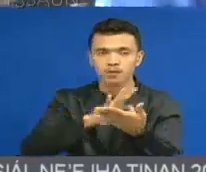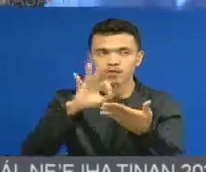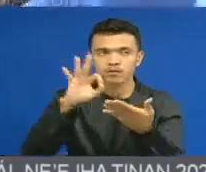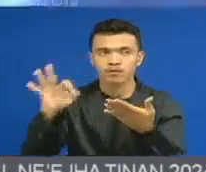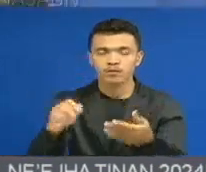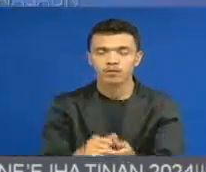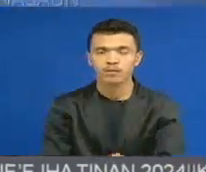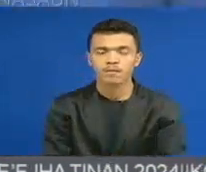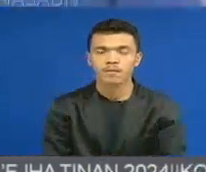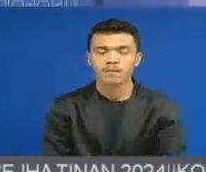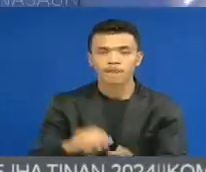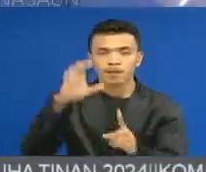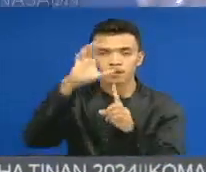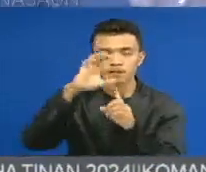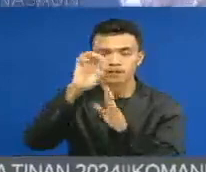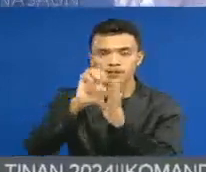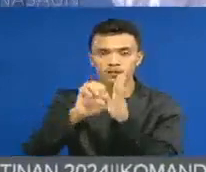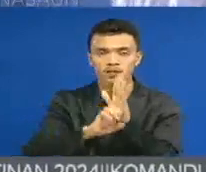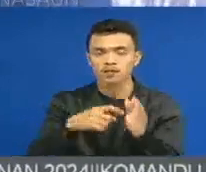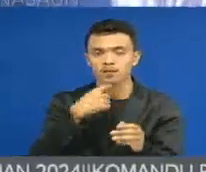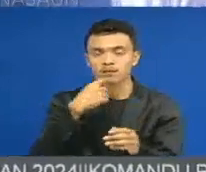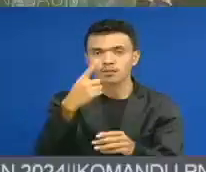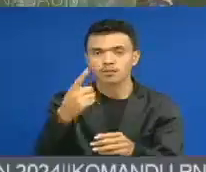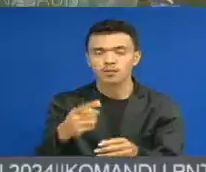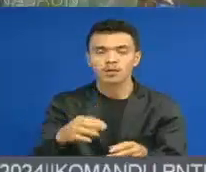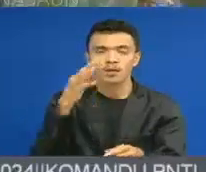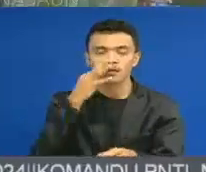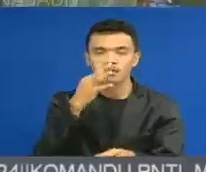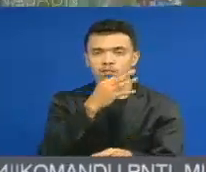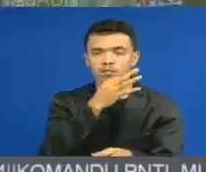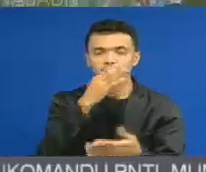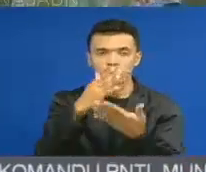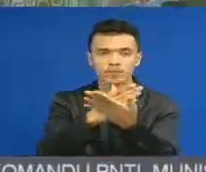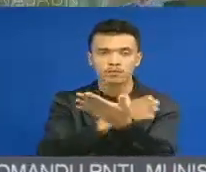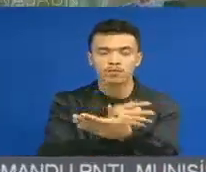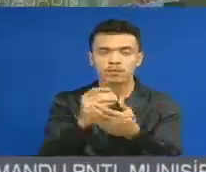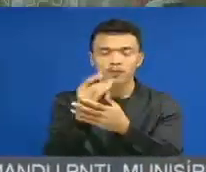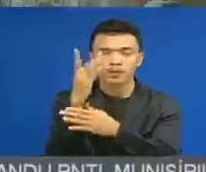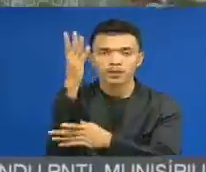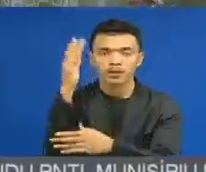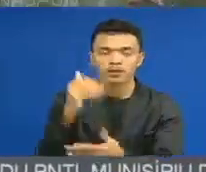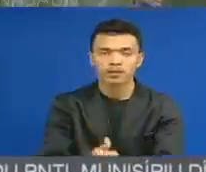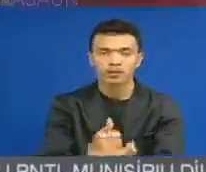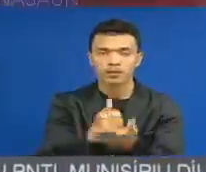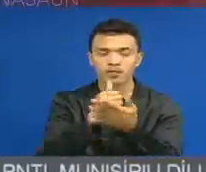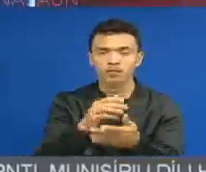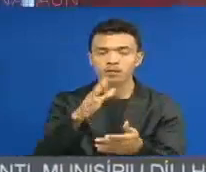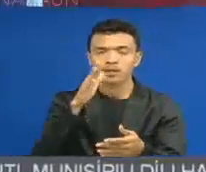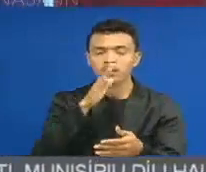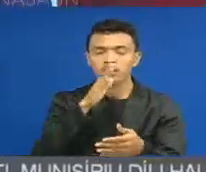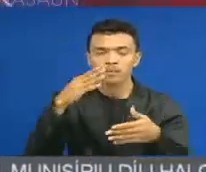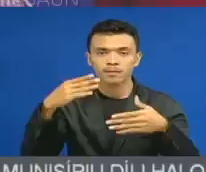E a âmbito, né? Chefe de Estado Hateten, exposição ai Funan hodi promove ai horis no tulum ba idam feton sirene